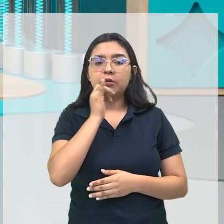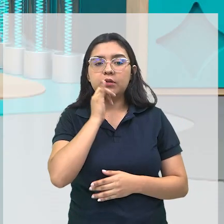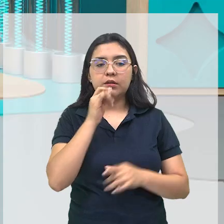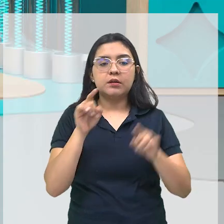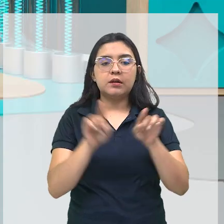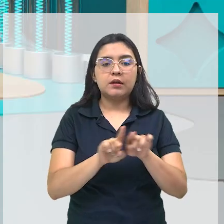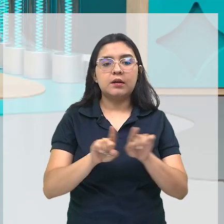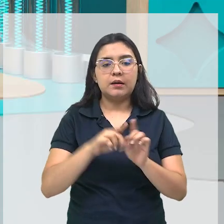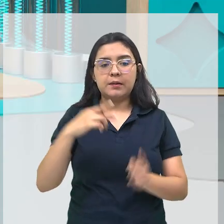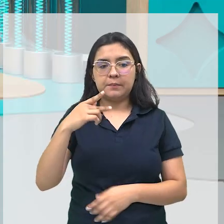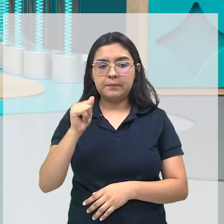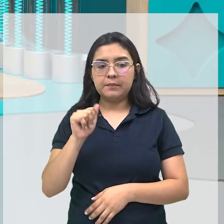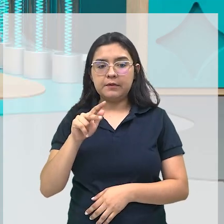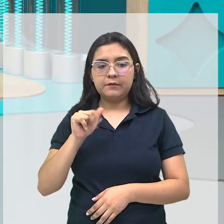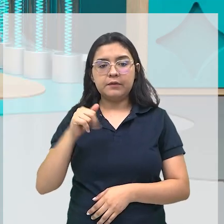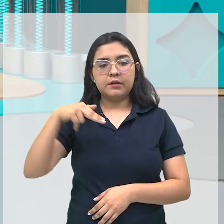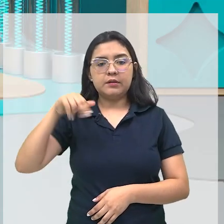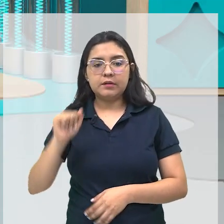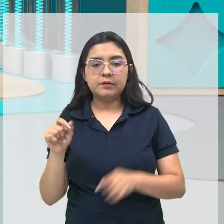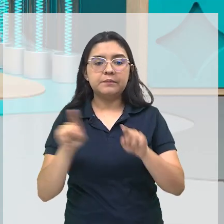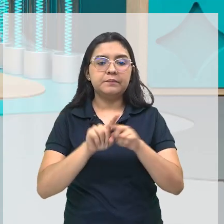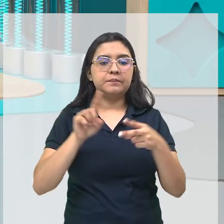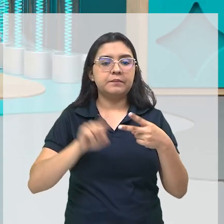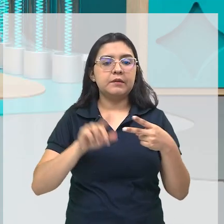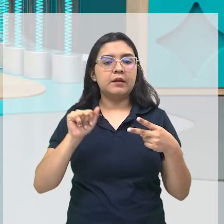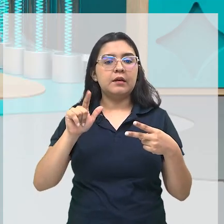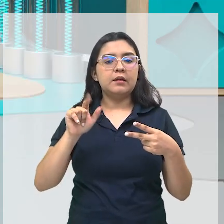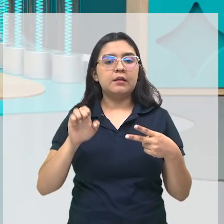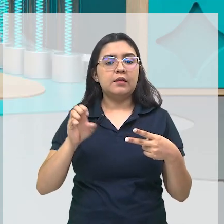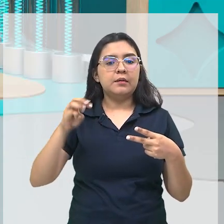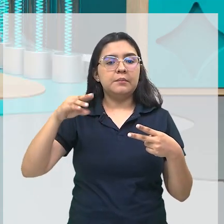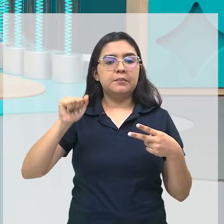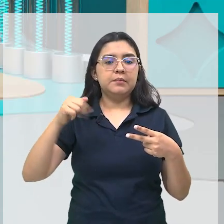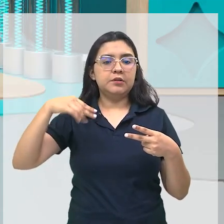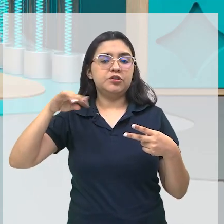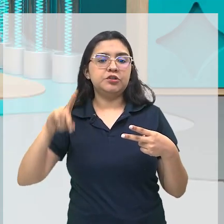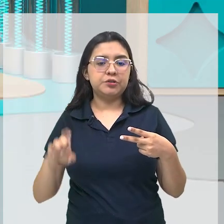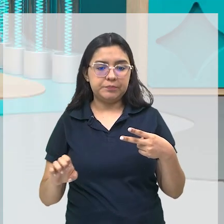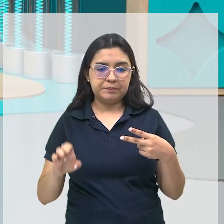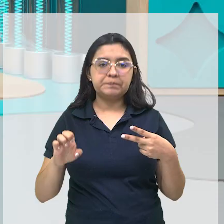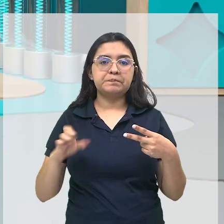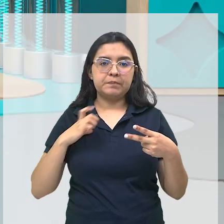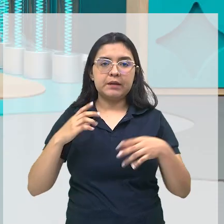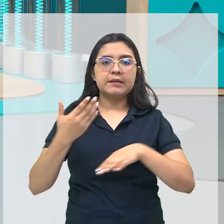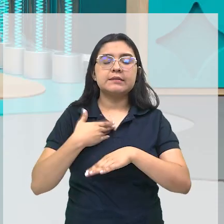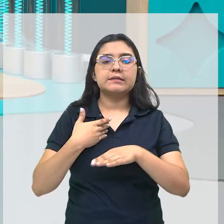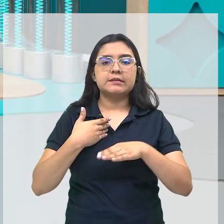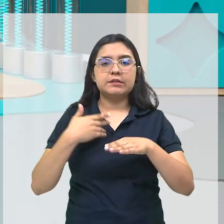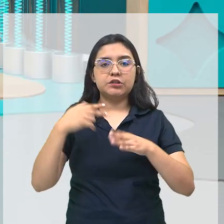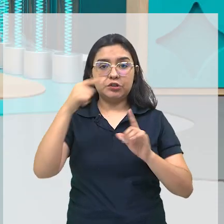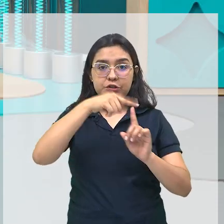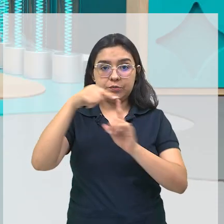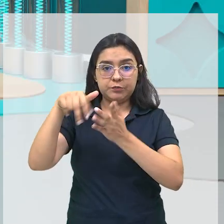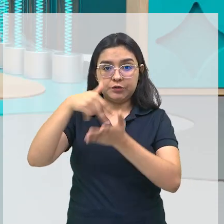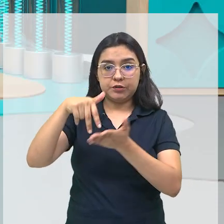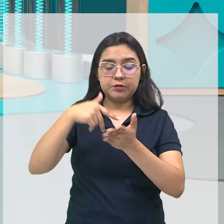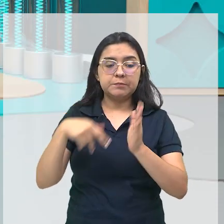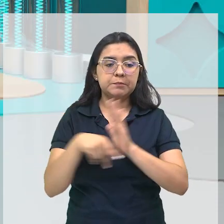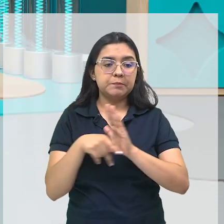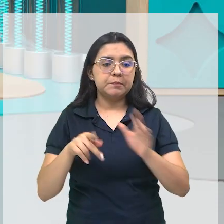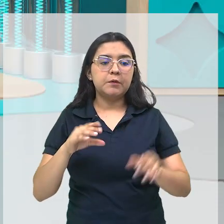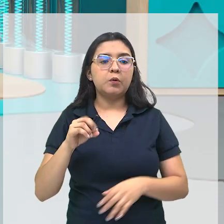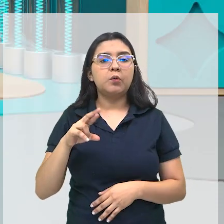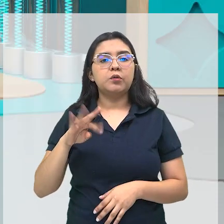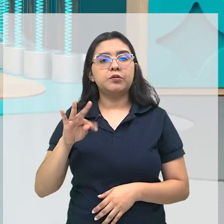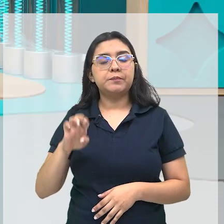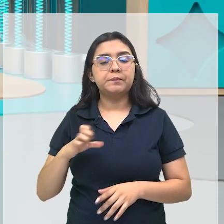a pavana e a alamande, tá bom? Como exemplos dessa dança praticada pela corte. Ainda nesse período,